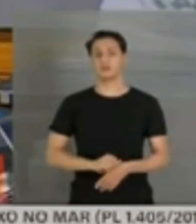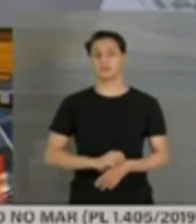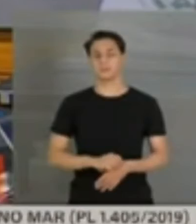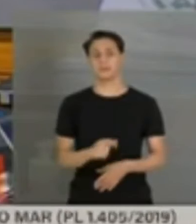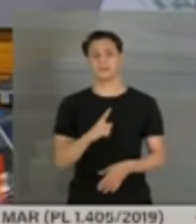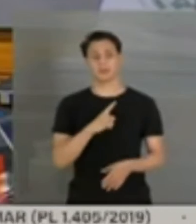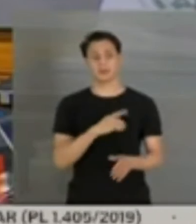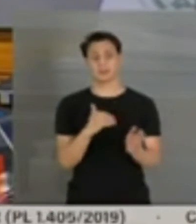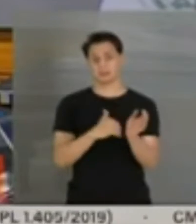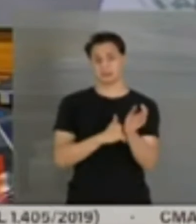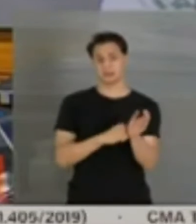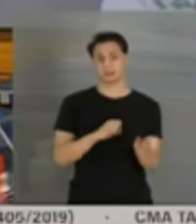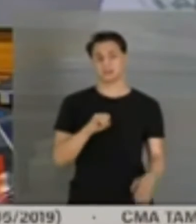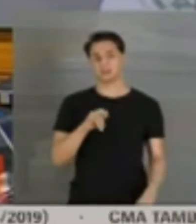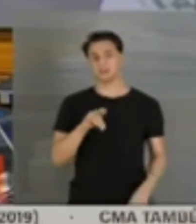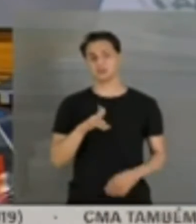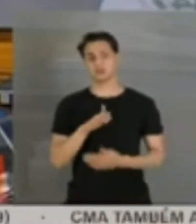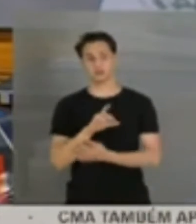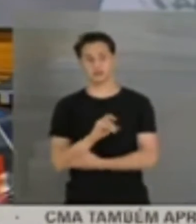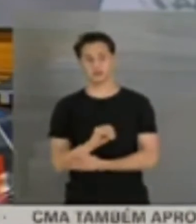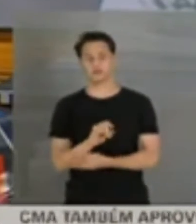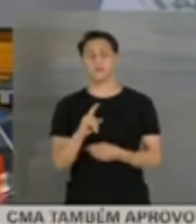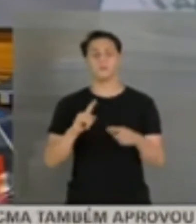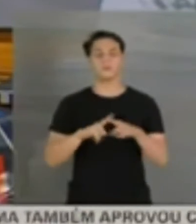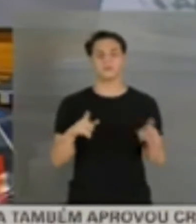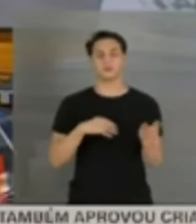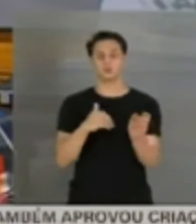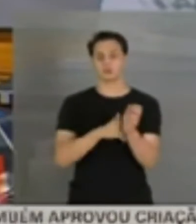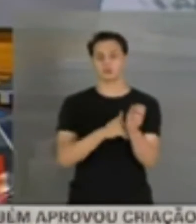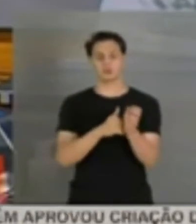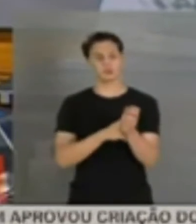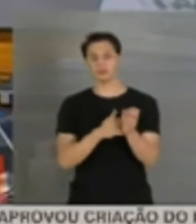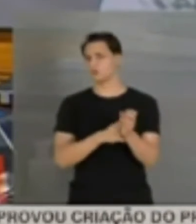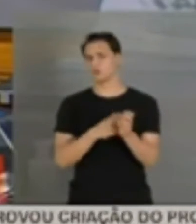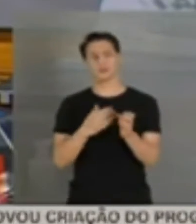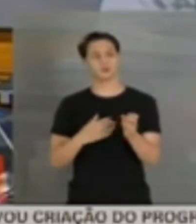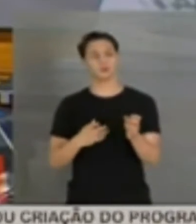esse sigilo não se estende, não se aplica